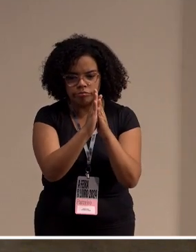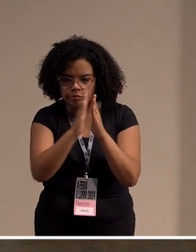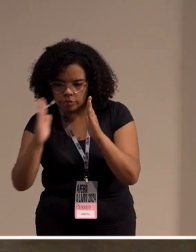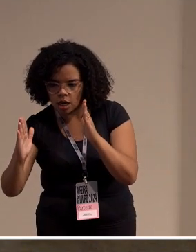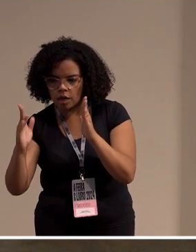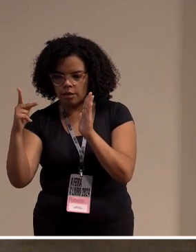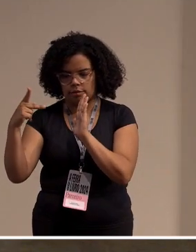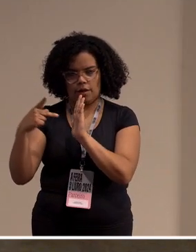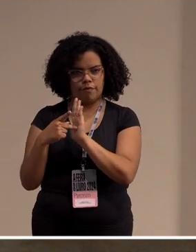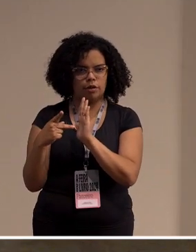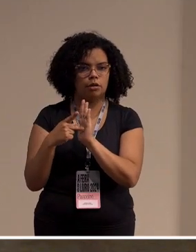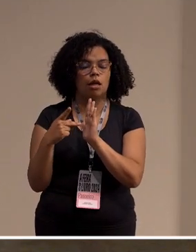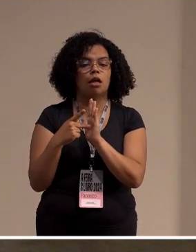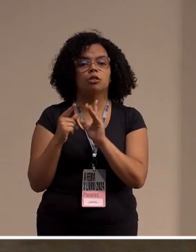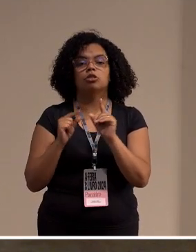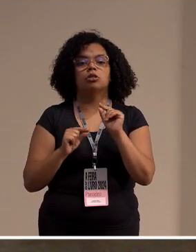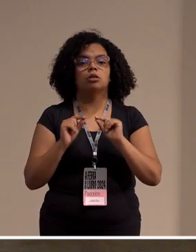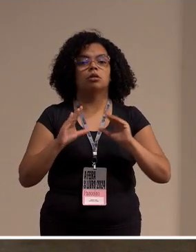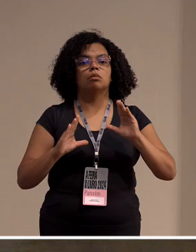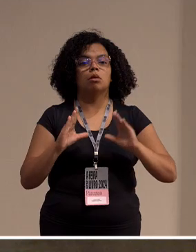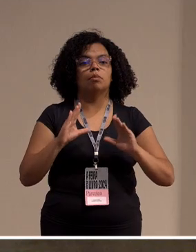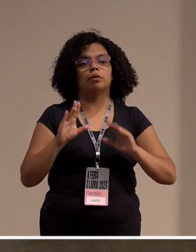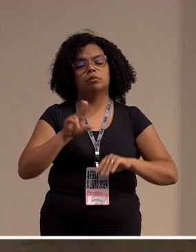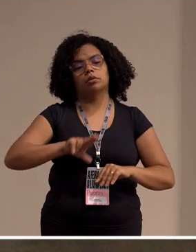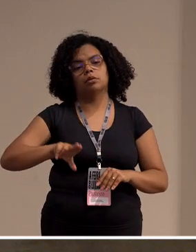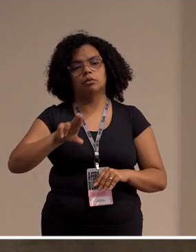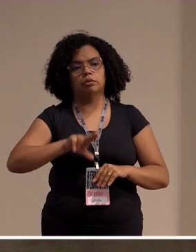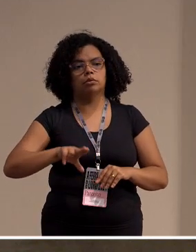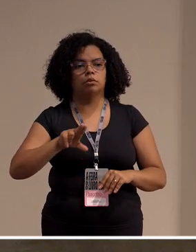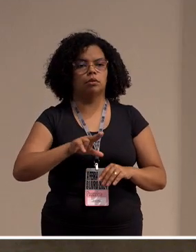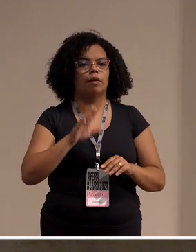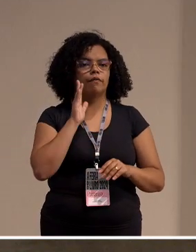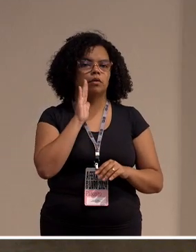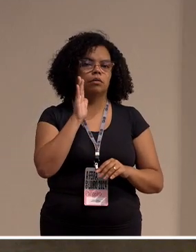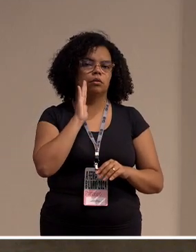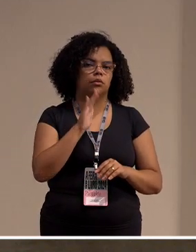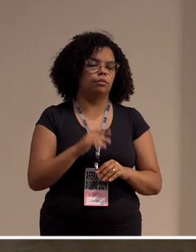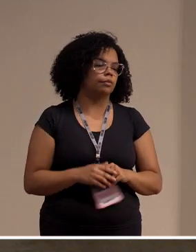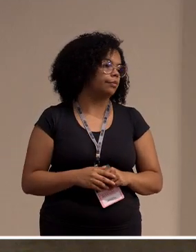da sua pesquisa, e em que momentos você usa essa fantasia?